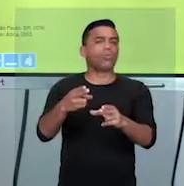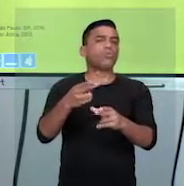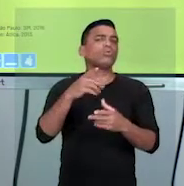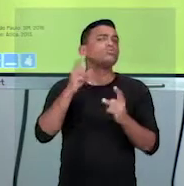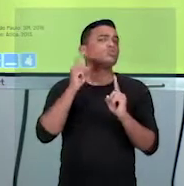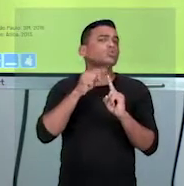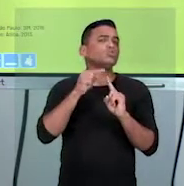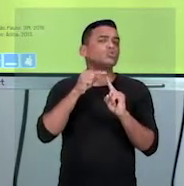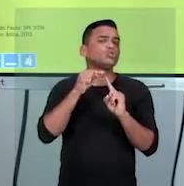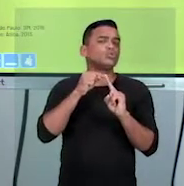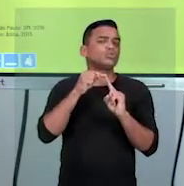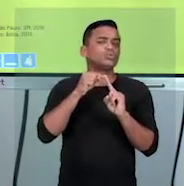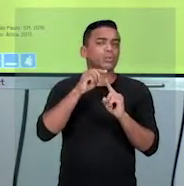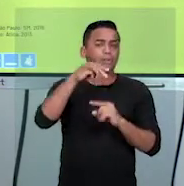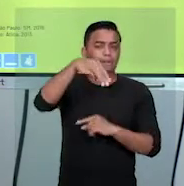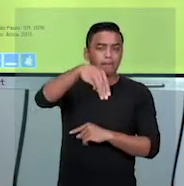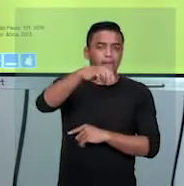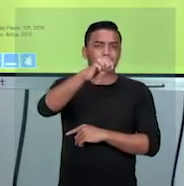tipo? Metil.